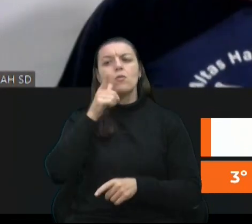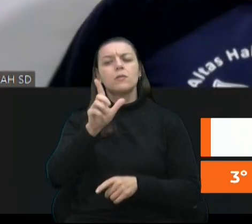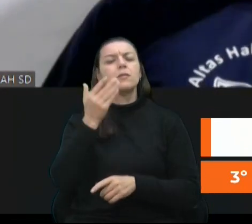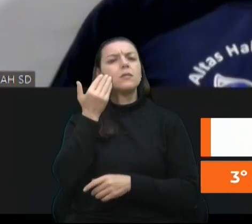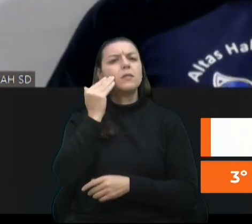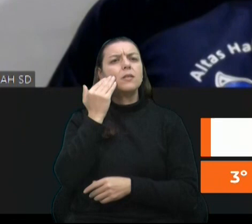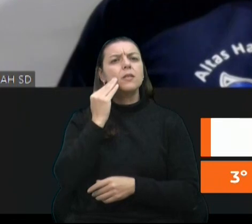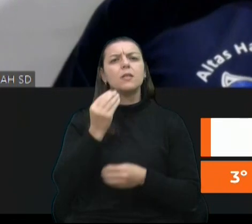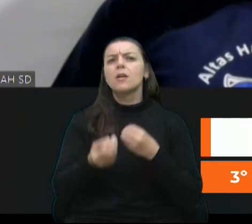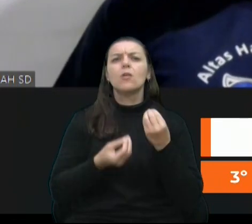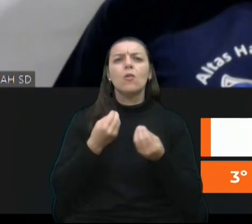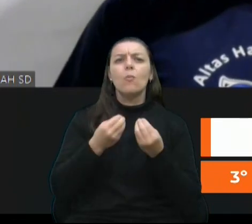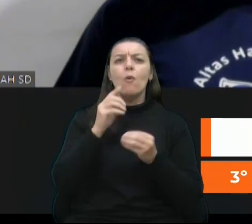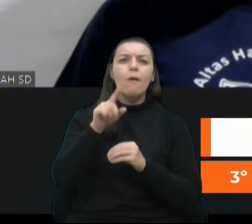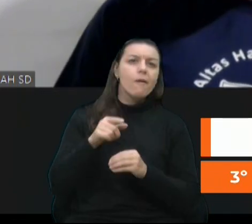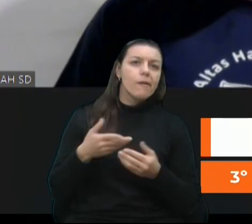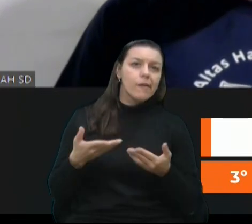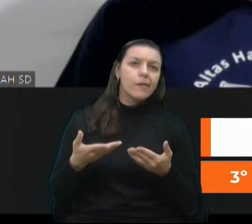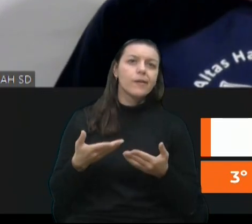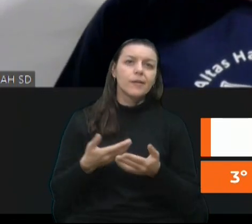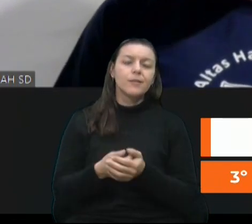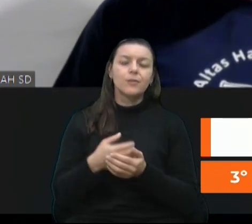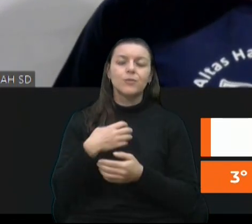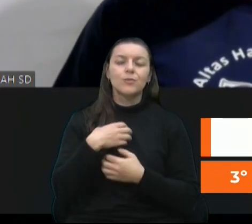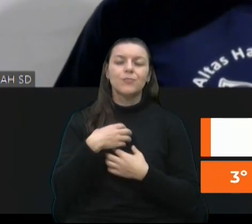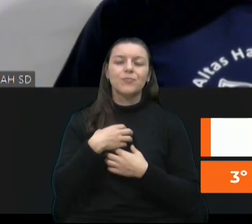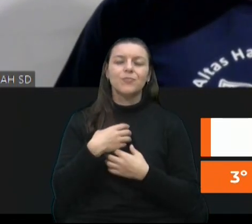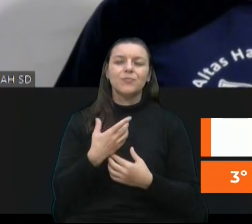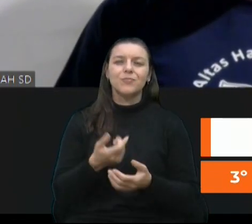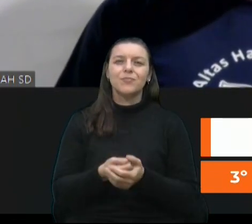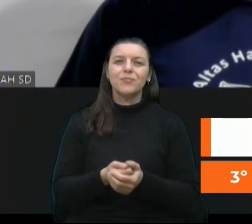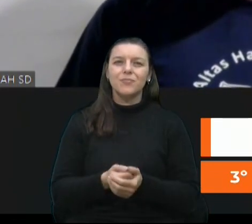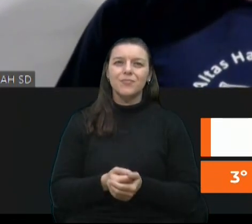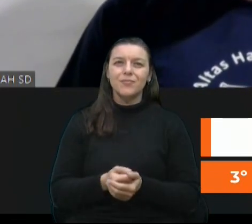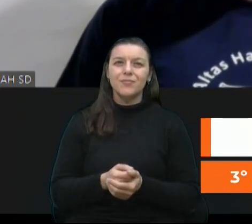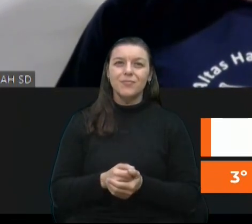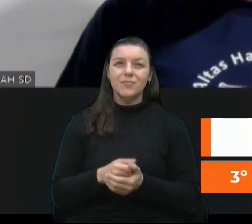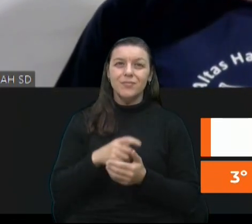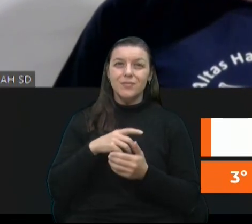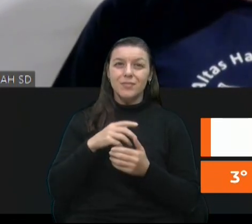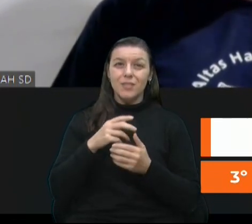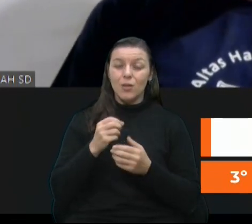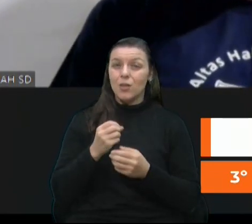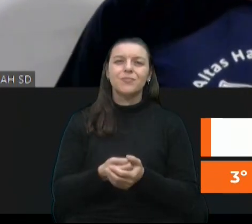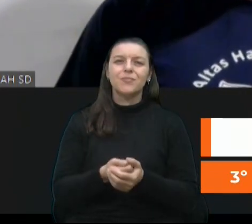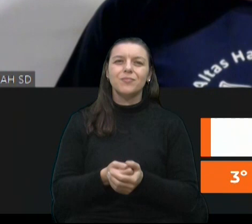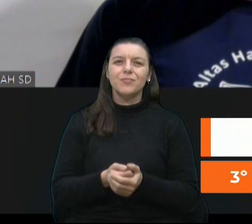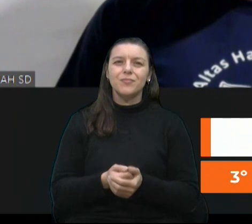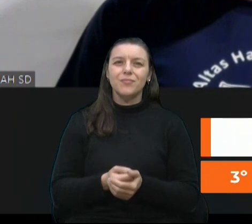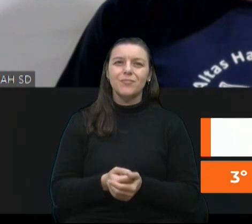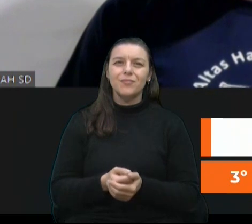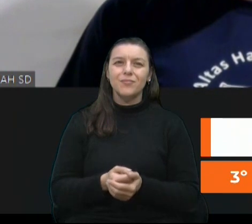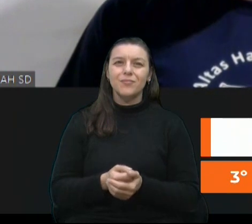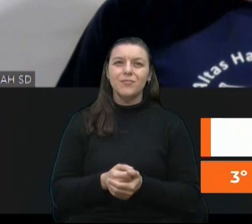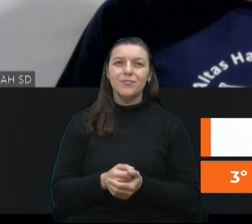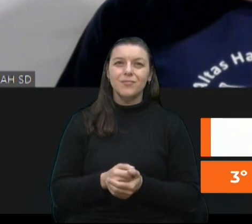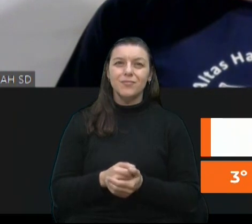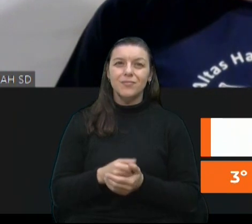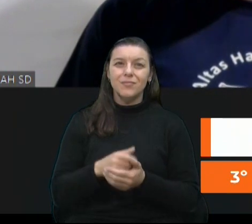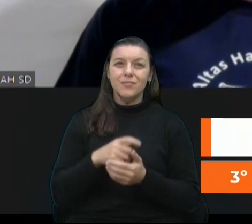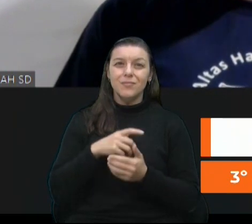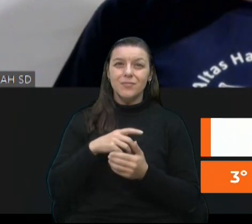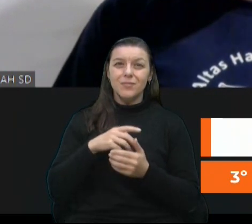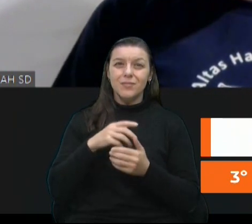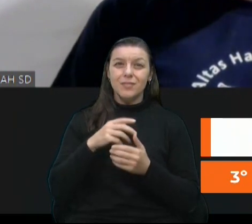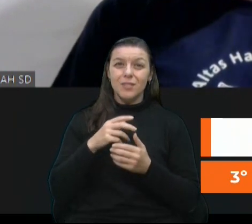entender melhor, e a gente consegue, então, a partir disso, encarar muito melhor, atender muito melhor. Então, a todos eles,